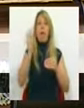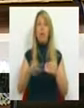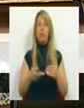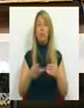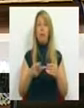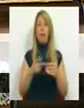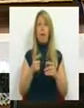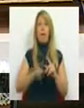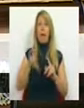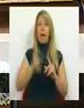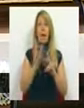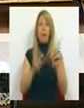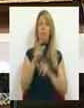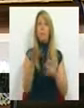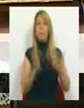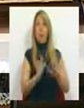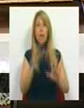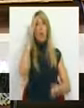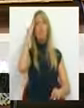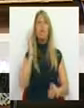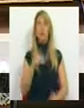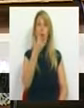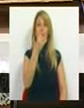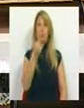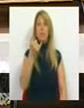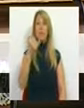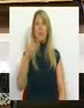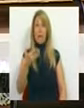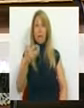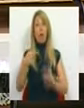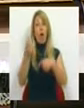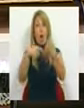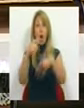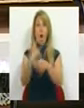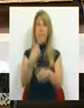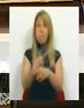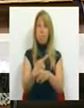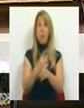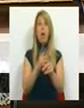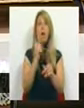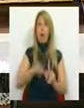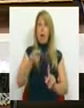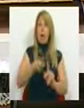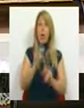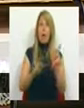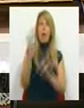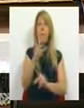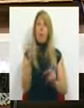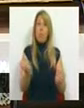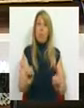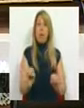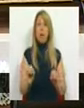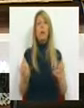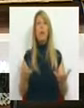que até 2027 estes estabelecimentos comerciais mantenham o congelamento das rendas. O que está em causa,